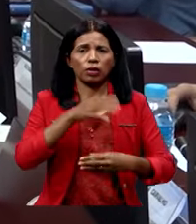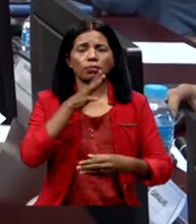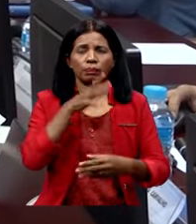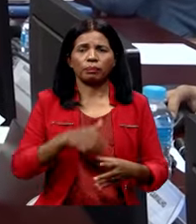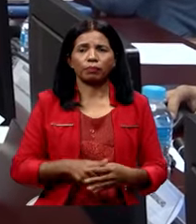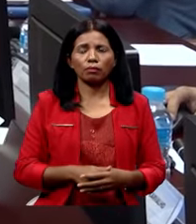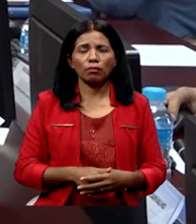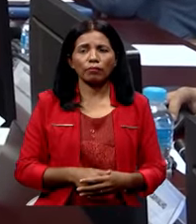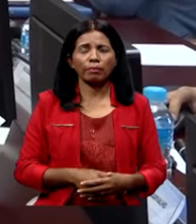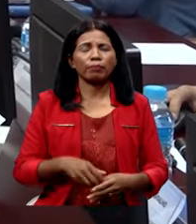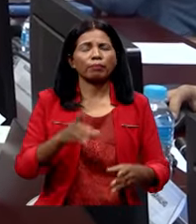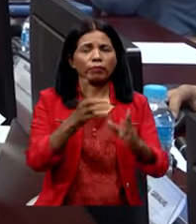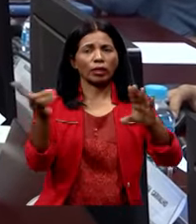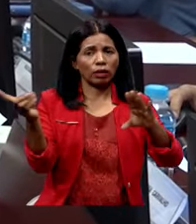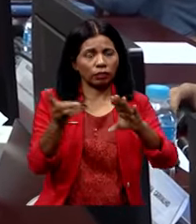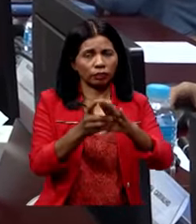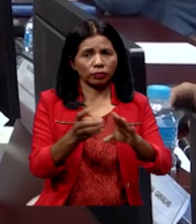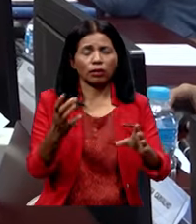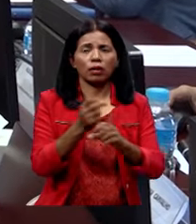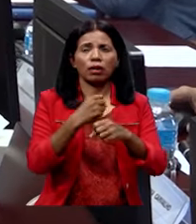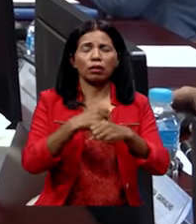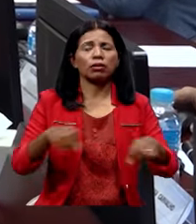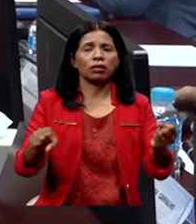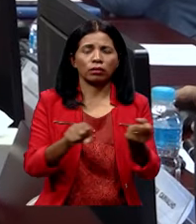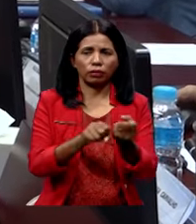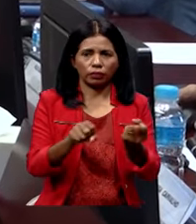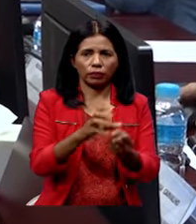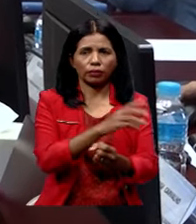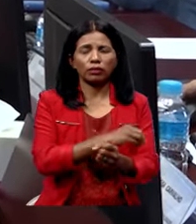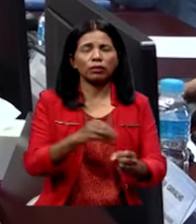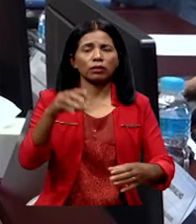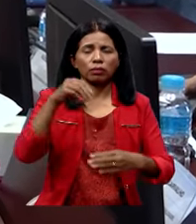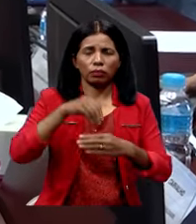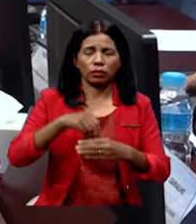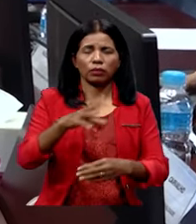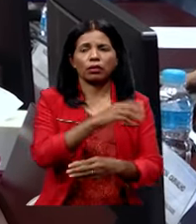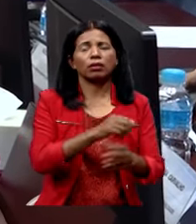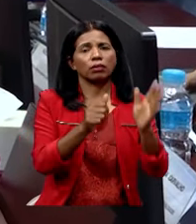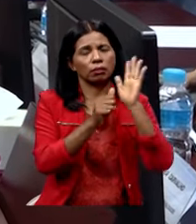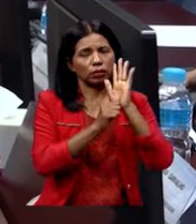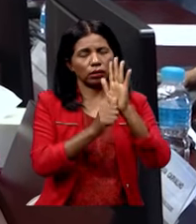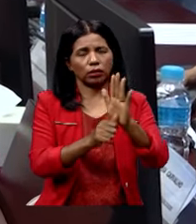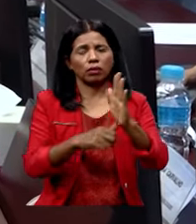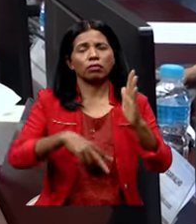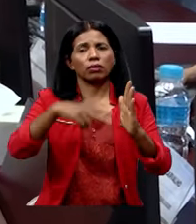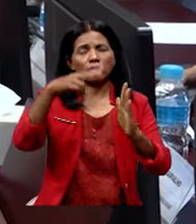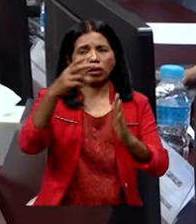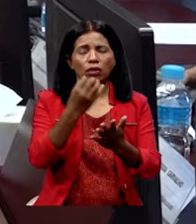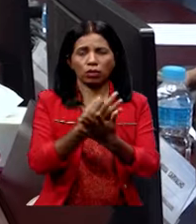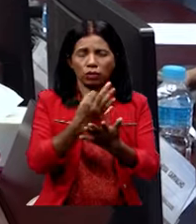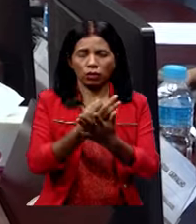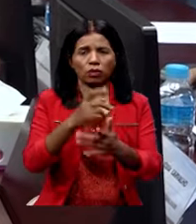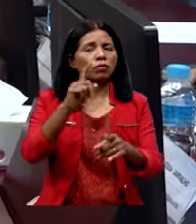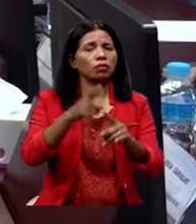Ho diploma né, halo reforça ba subsídio apoio condicional Bolsa da Mãe, ho apresentação valor ba subsídio mensal